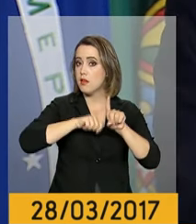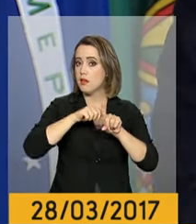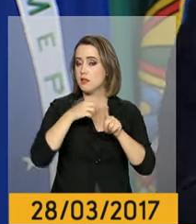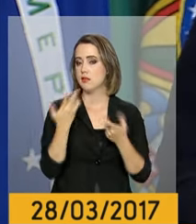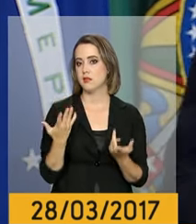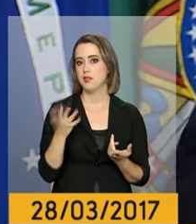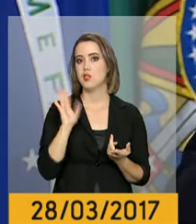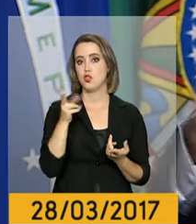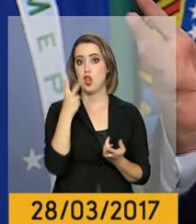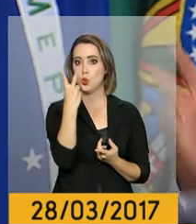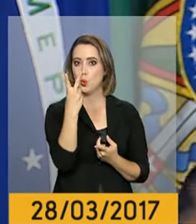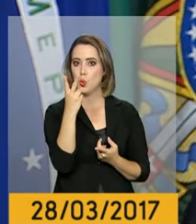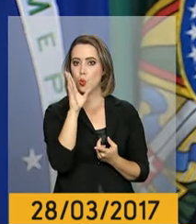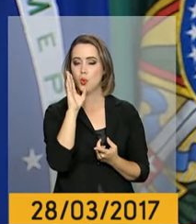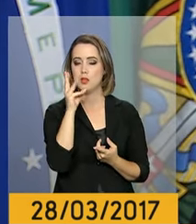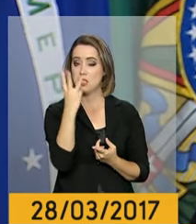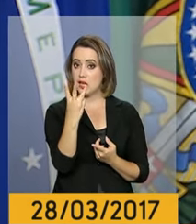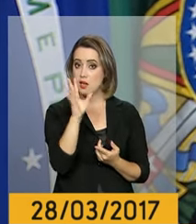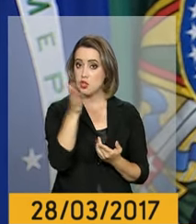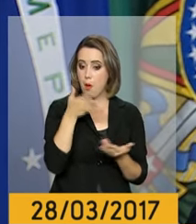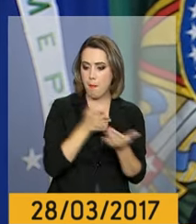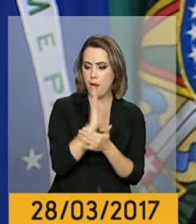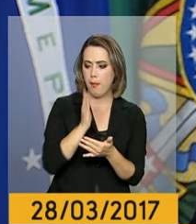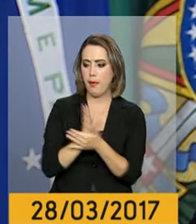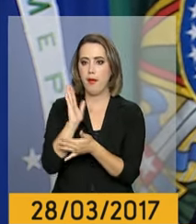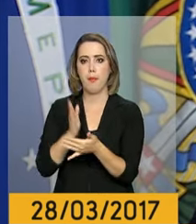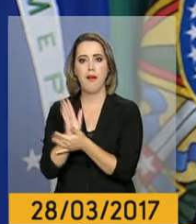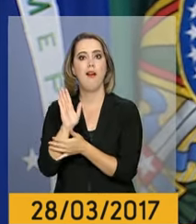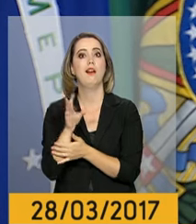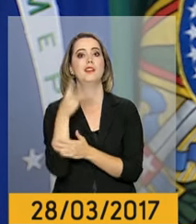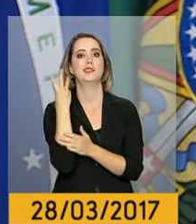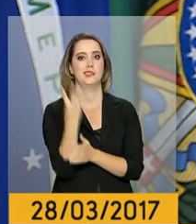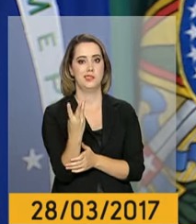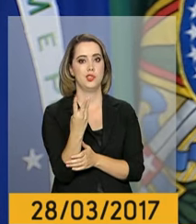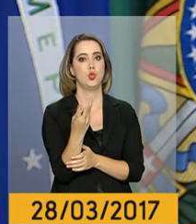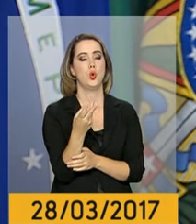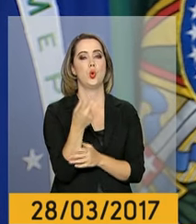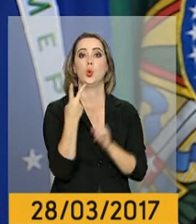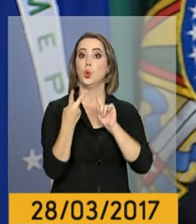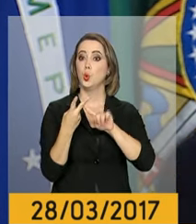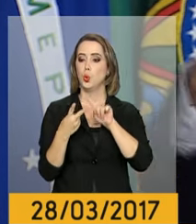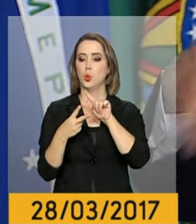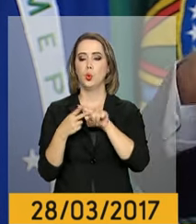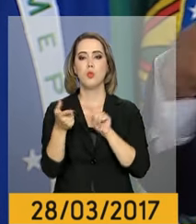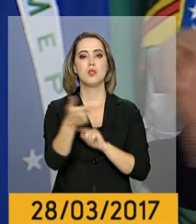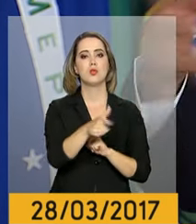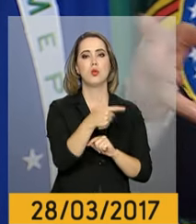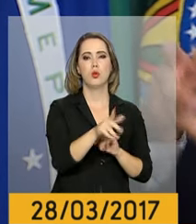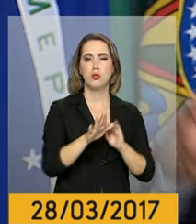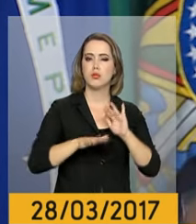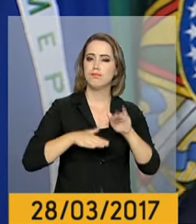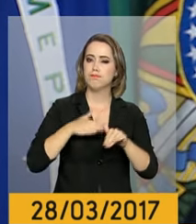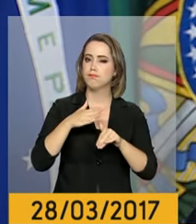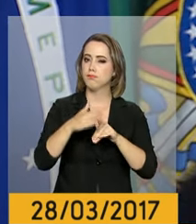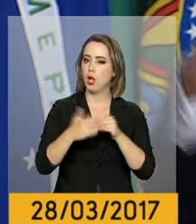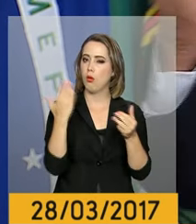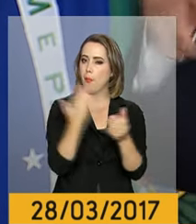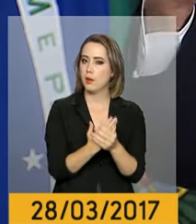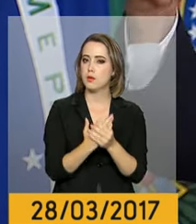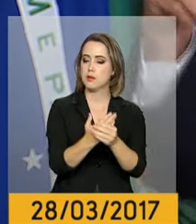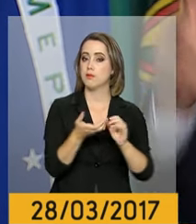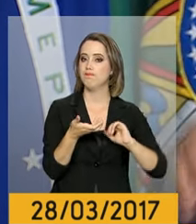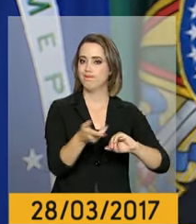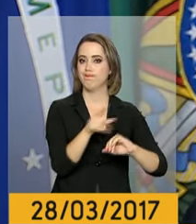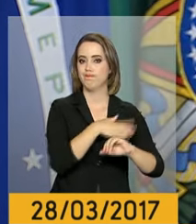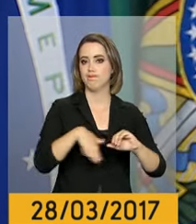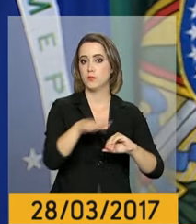duas delas já aprovadas três delas aprovadas duas outras já bem encaminhadas com isto abre-se espaço para outras